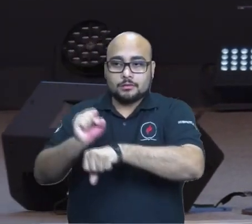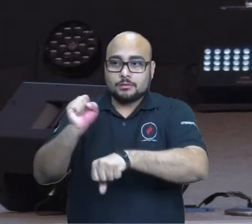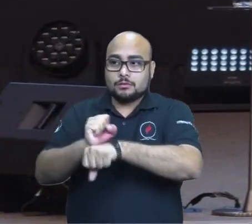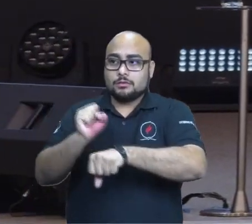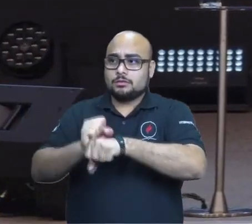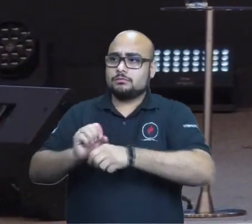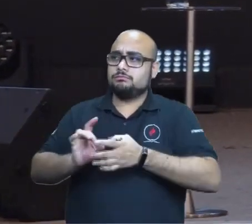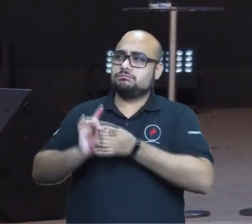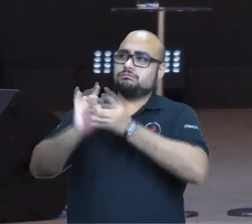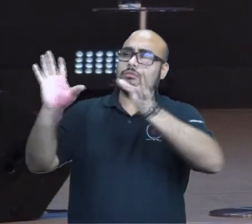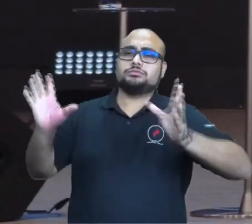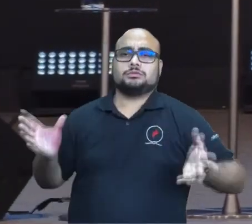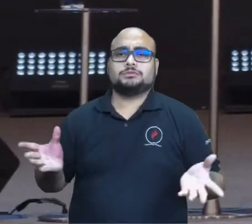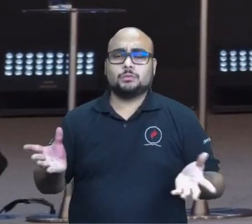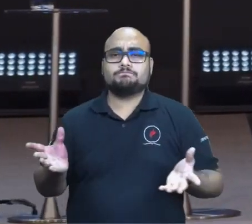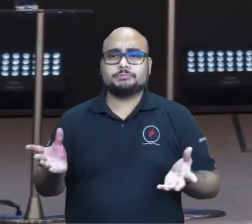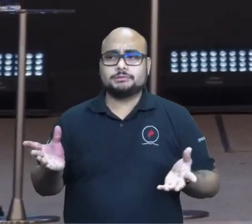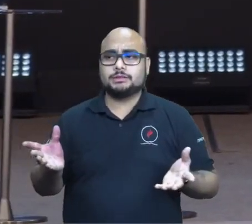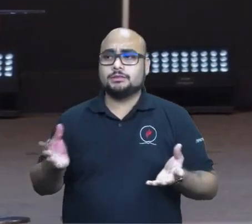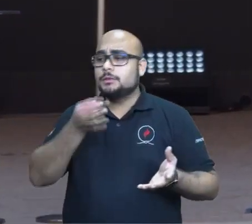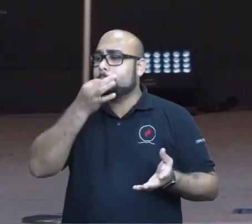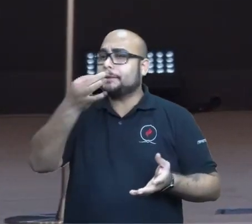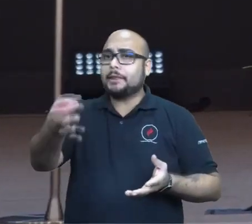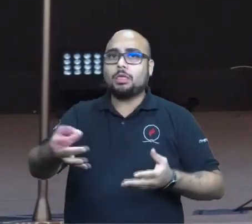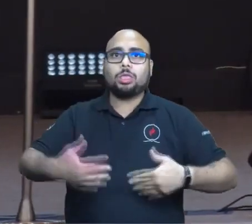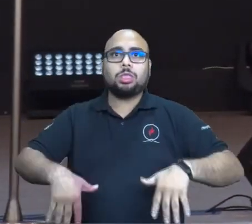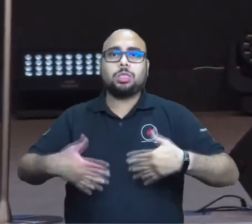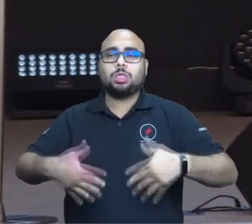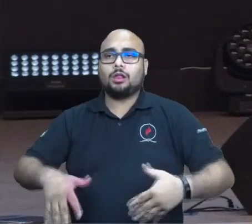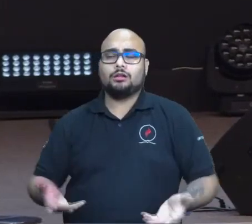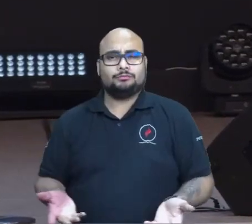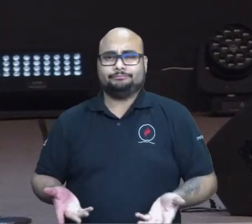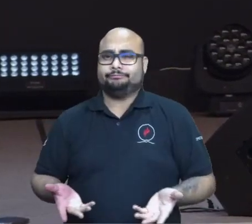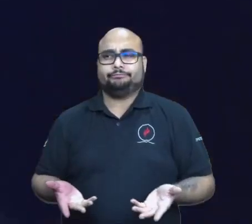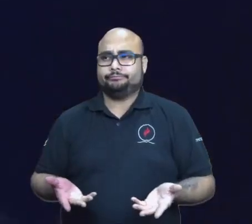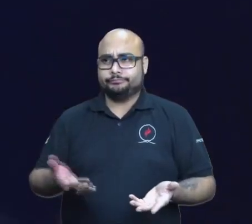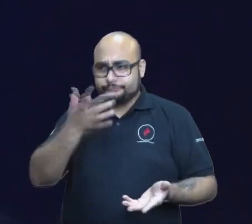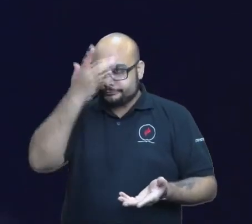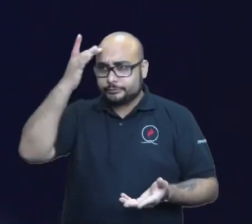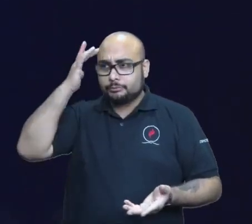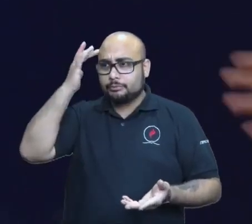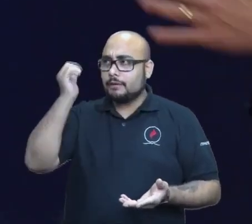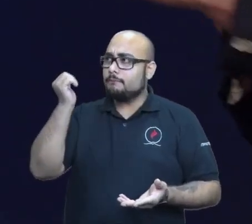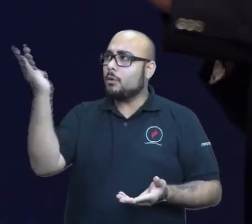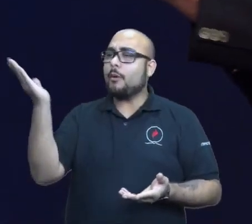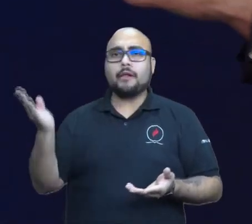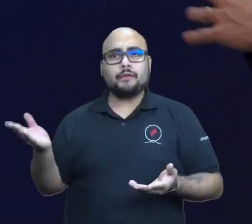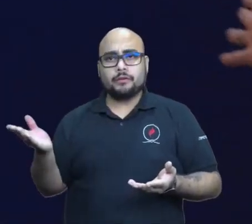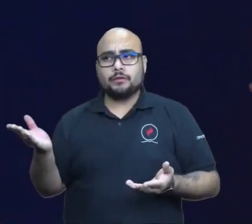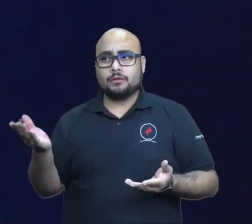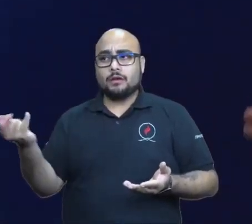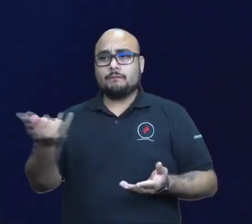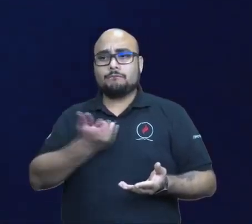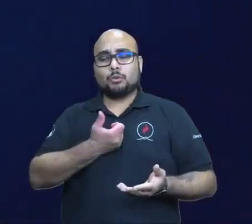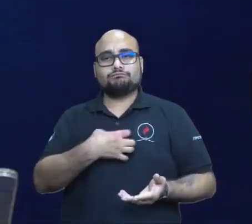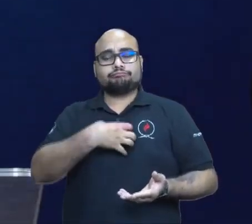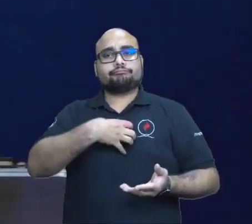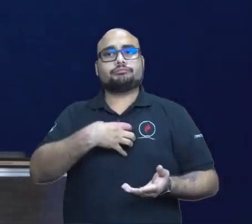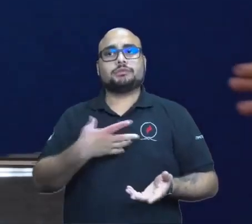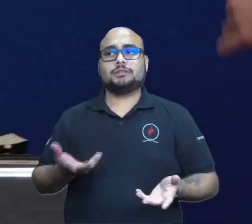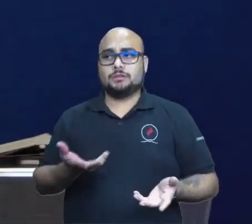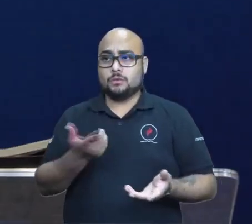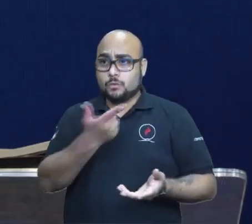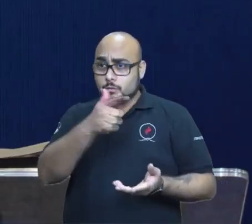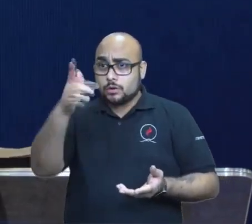percepção essa opinião ela venha de fora para dentro mas eles não estão dizendo assim ó